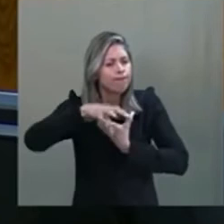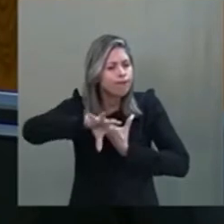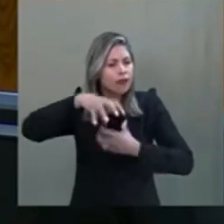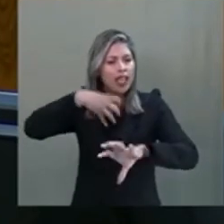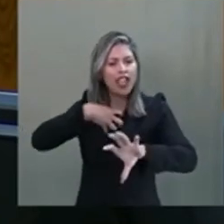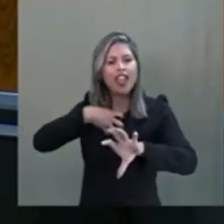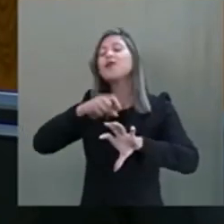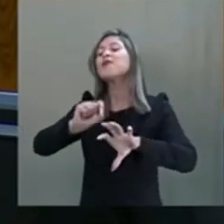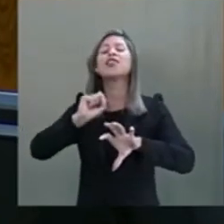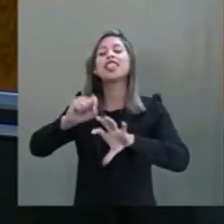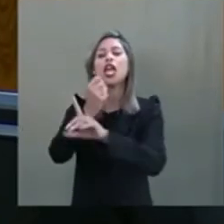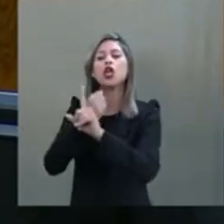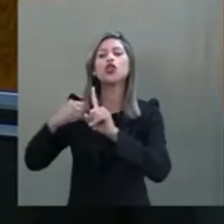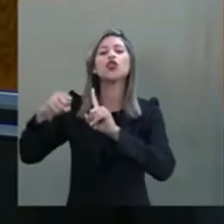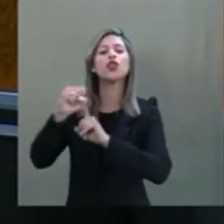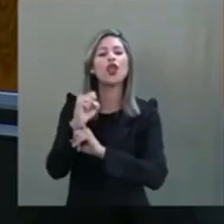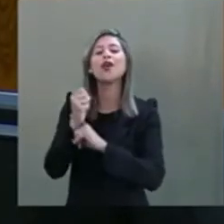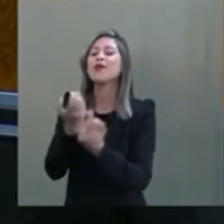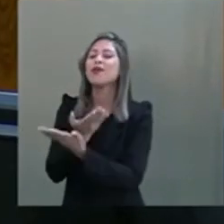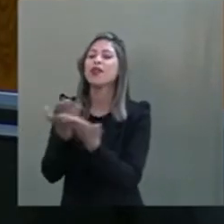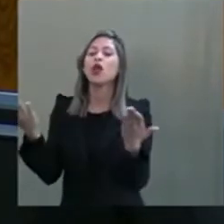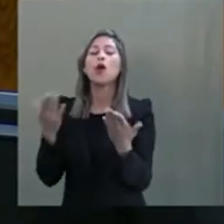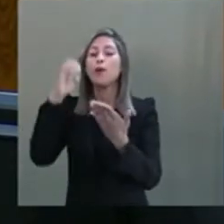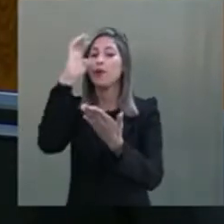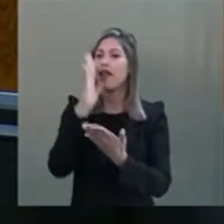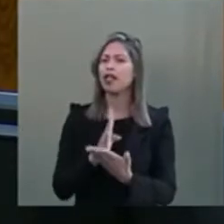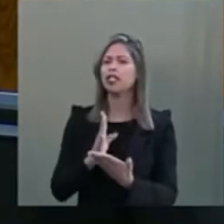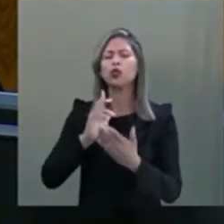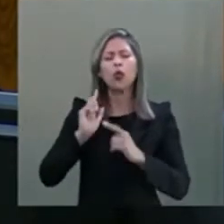brasileiro segue vitorioso.